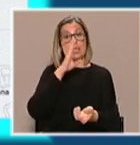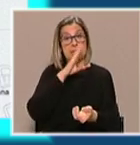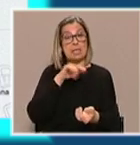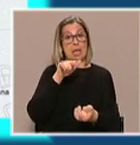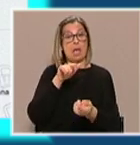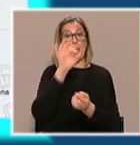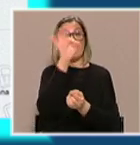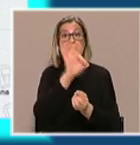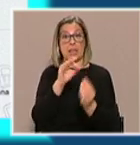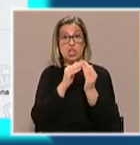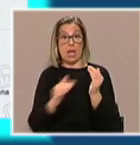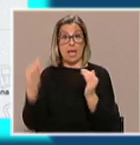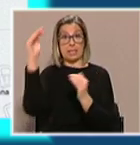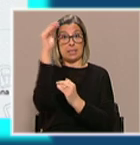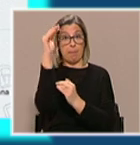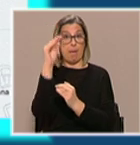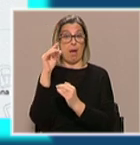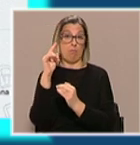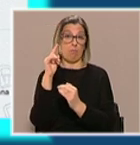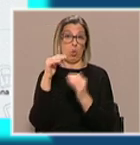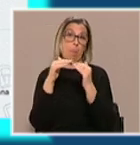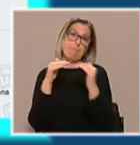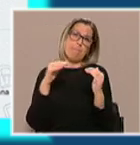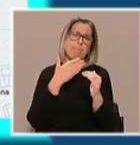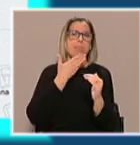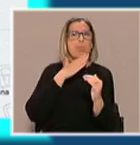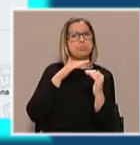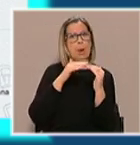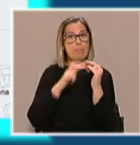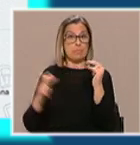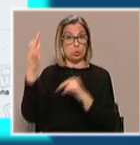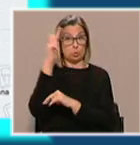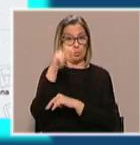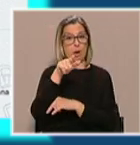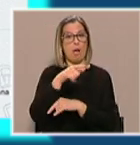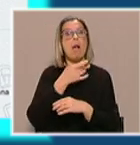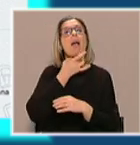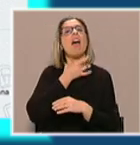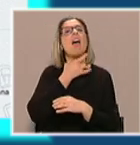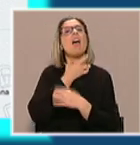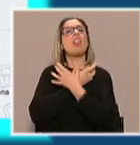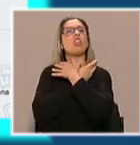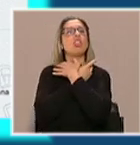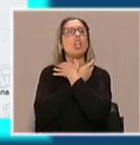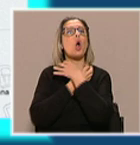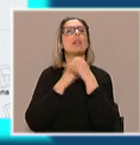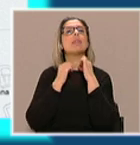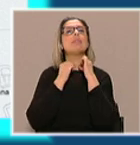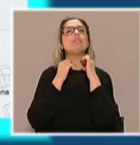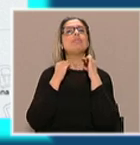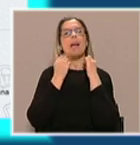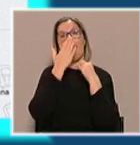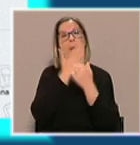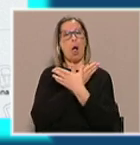valor médio, a tireoide vai ser estimulada e a tireoide tem uma forma de borboleta ou de laço, como queiram, depende